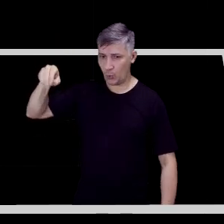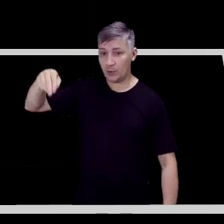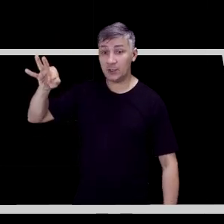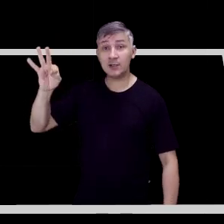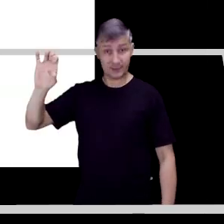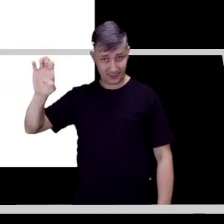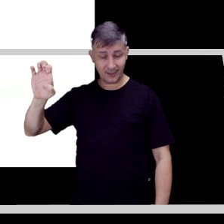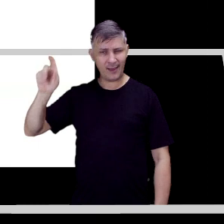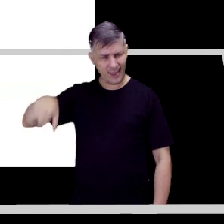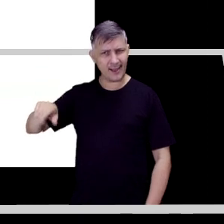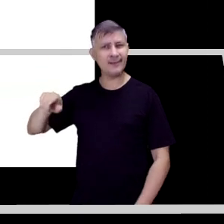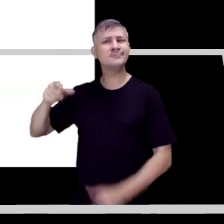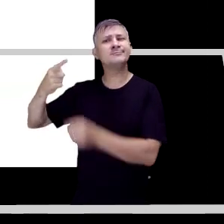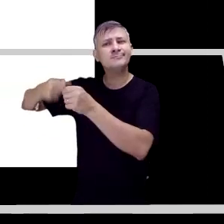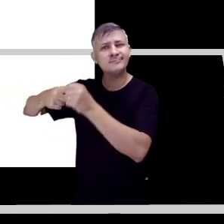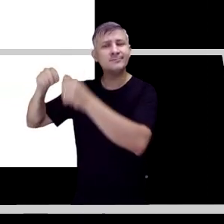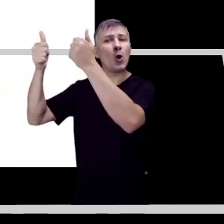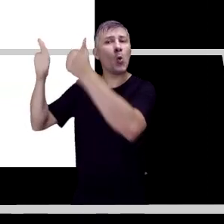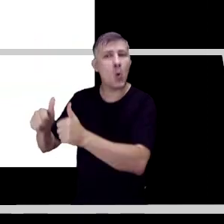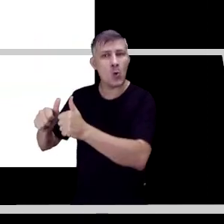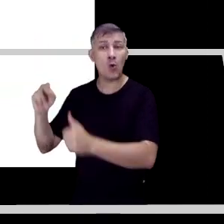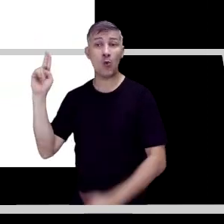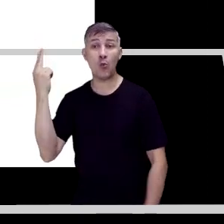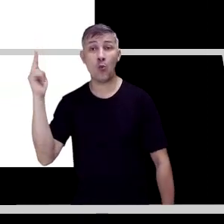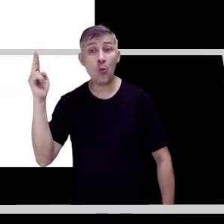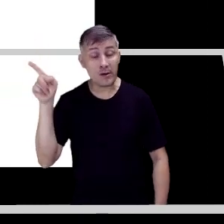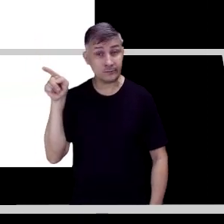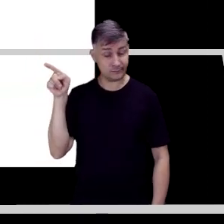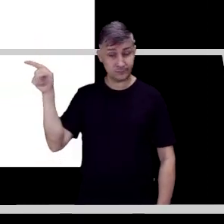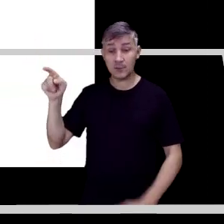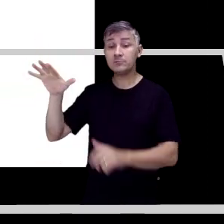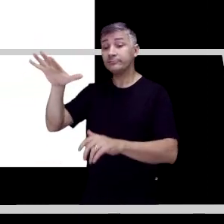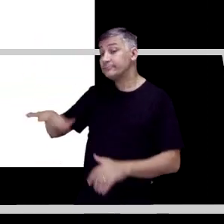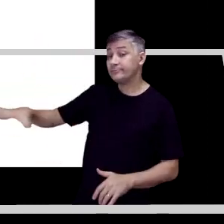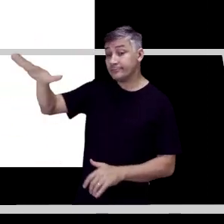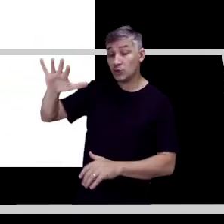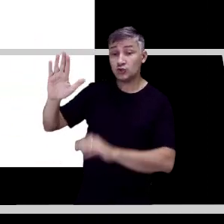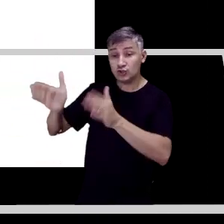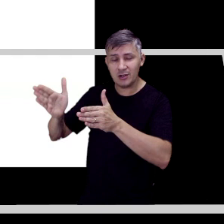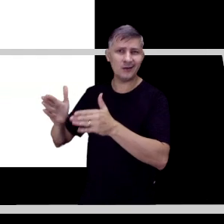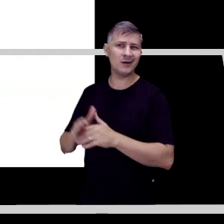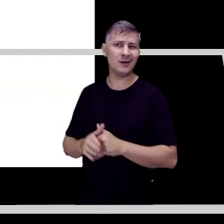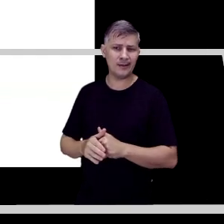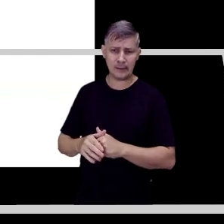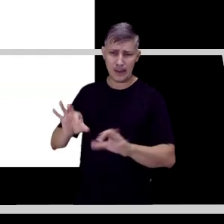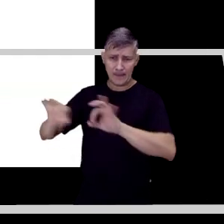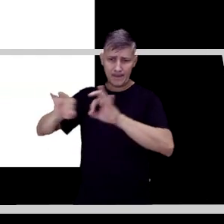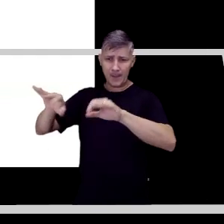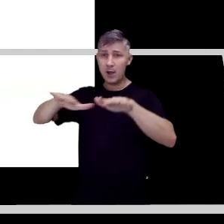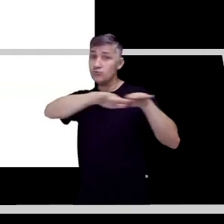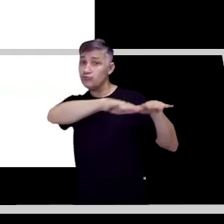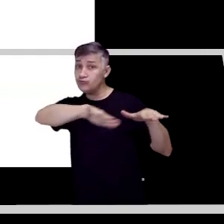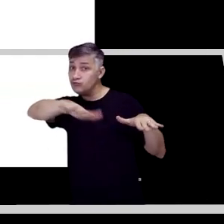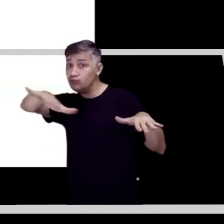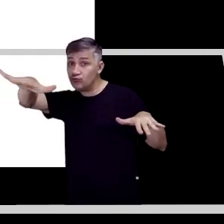hotel paisagem que tem uma vinícola e um vinhedo, né? E o escritório se envolveu desde aí da concepção do